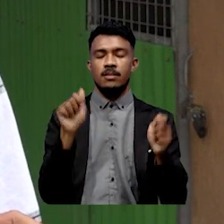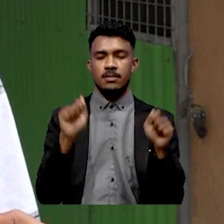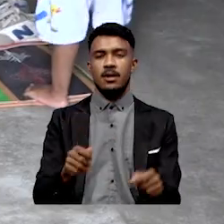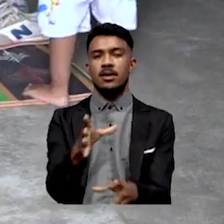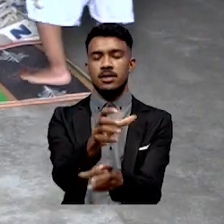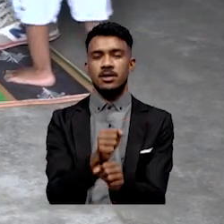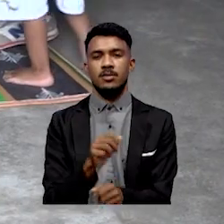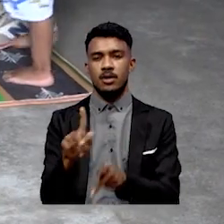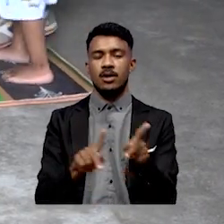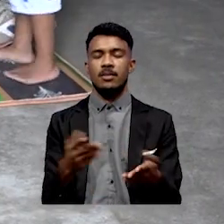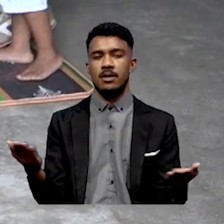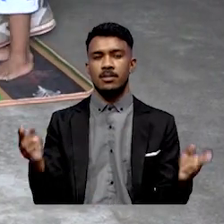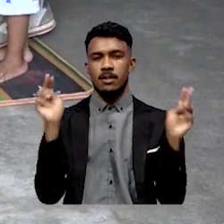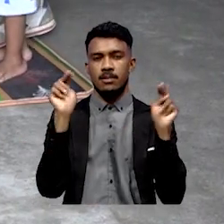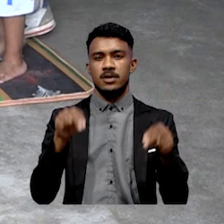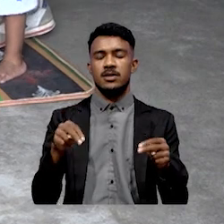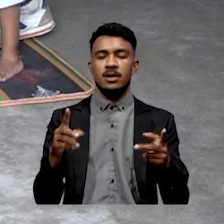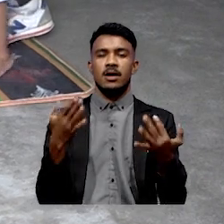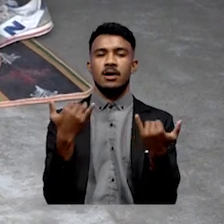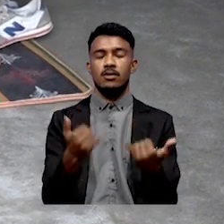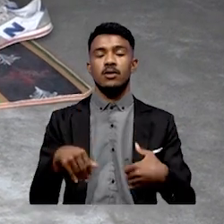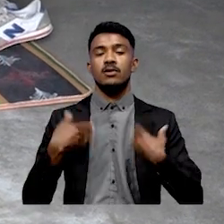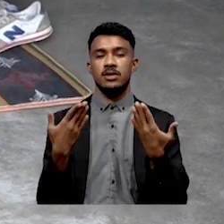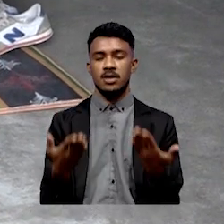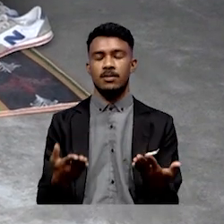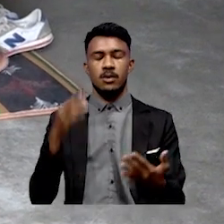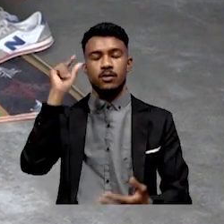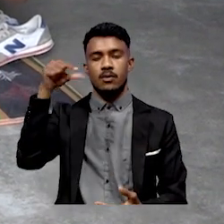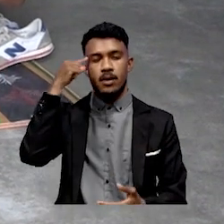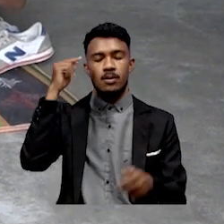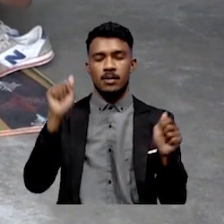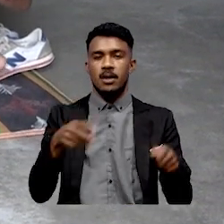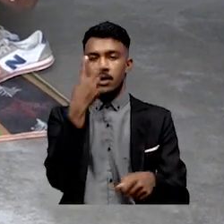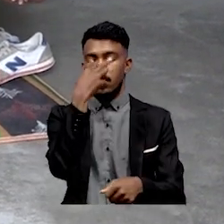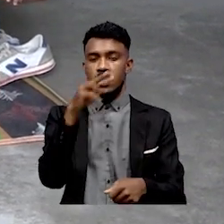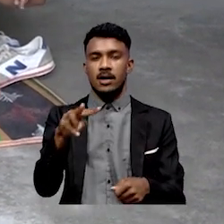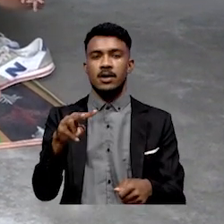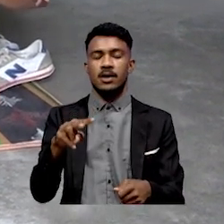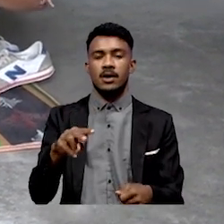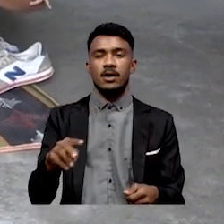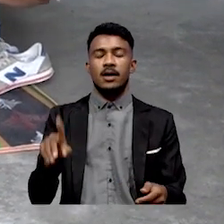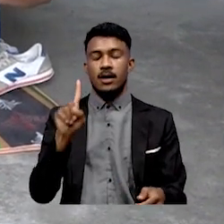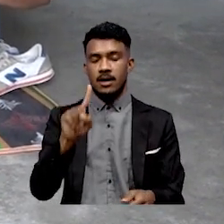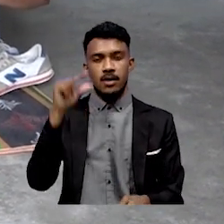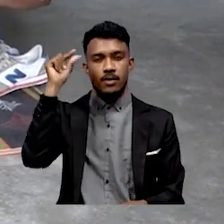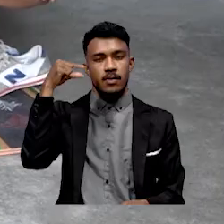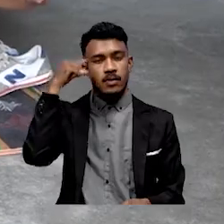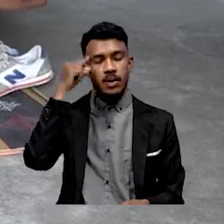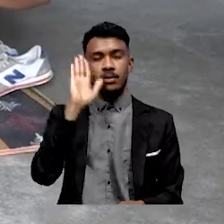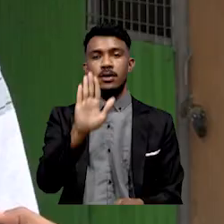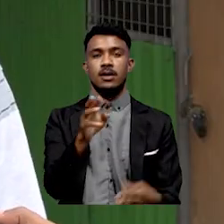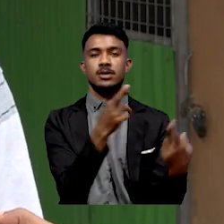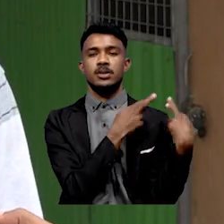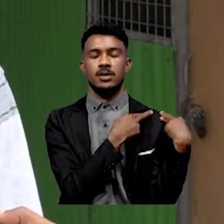e manebe precisa. Agora o insama ka tu governo bele harei dane ai dane governo minha responsabilidade.